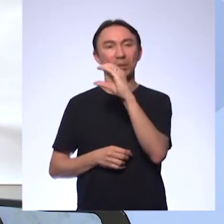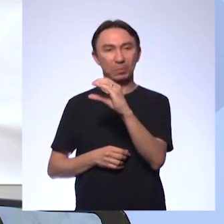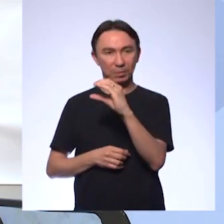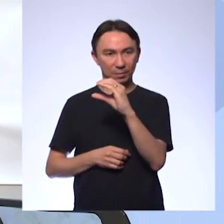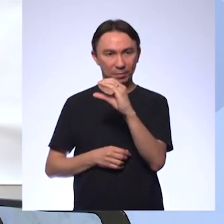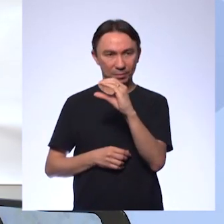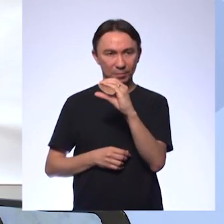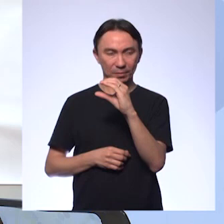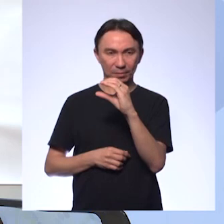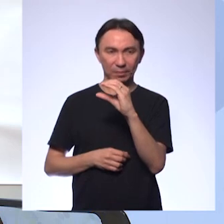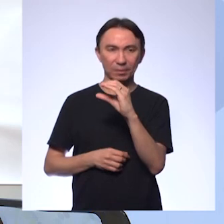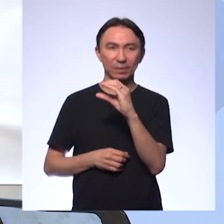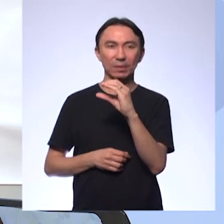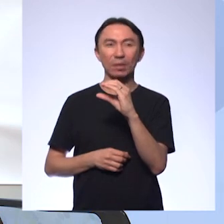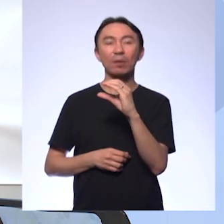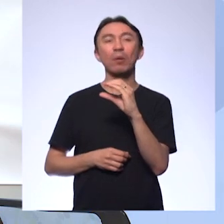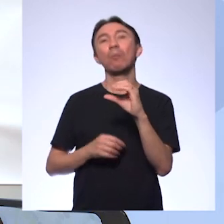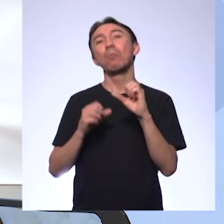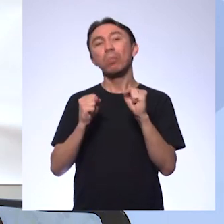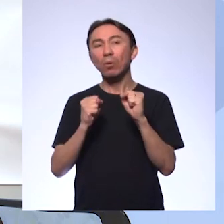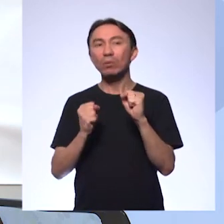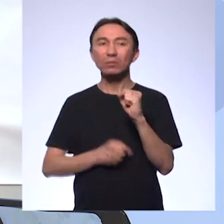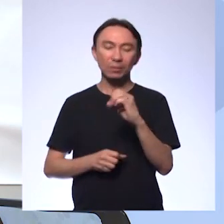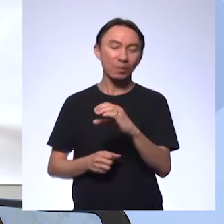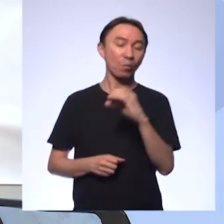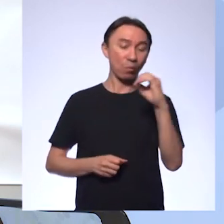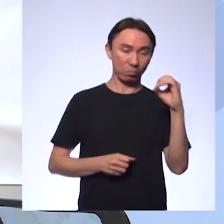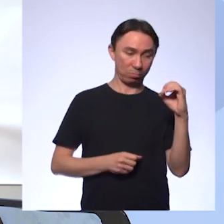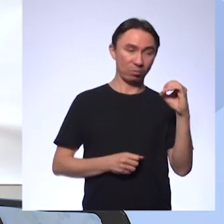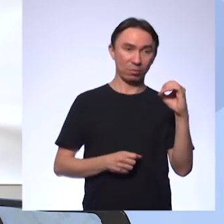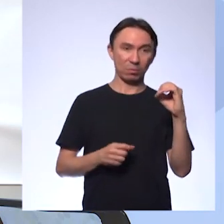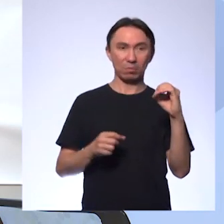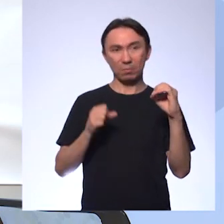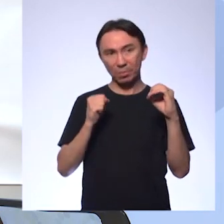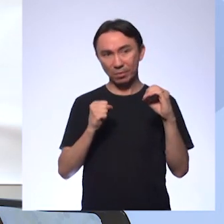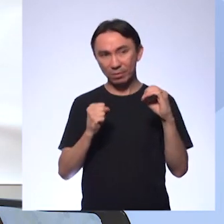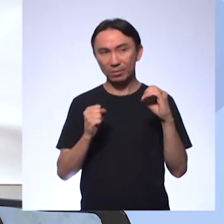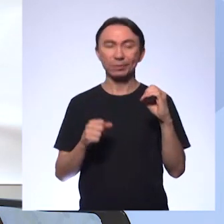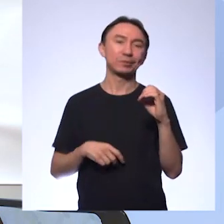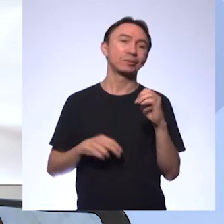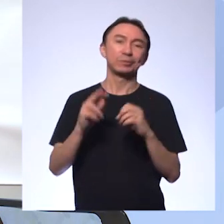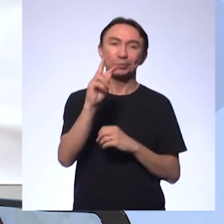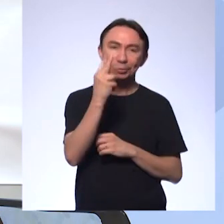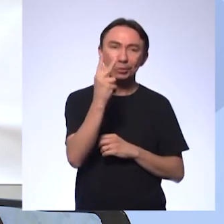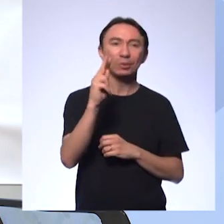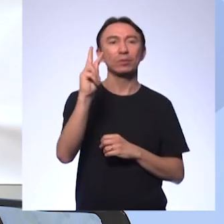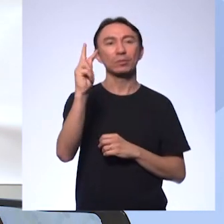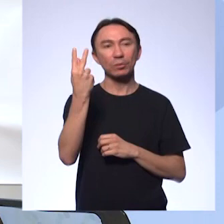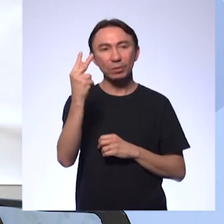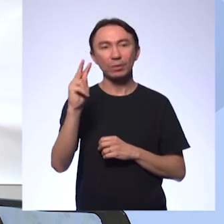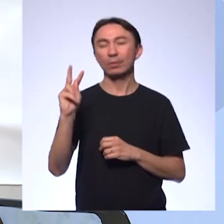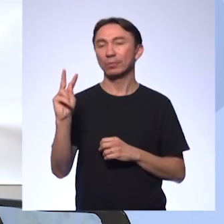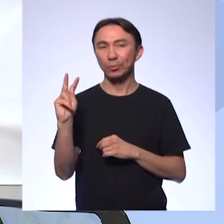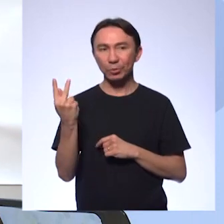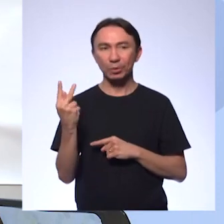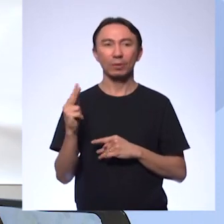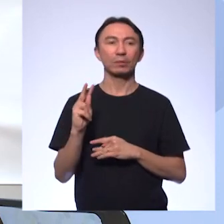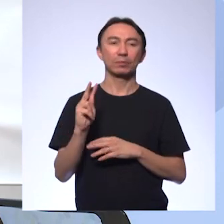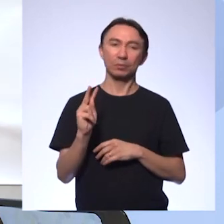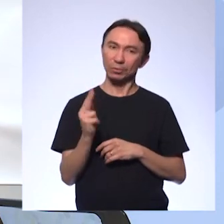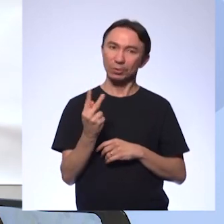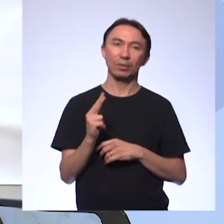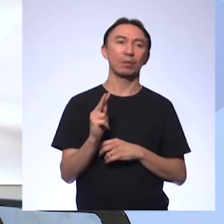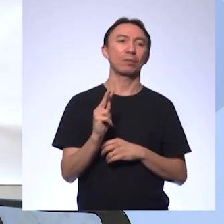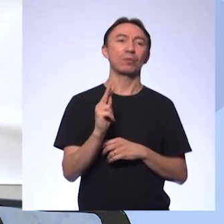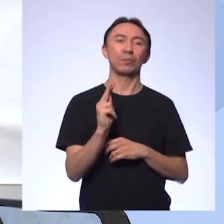aqui falta um. Aqui eu pôr oxigênio. Um hidrogênio, um hidrogênio, um hidrogênio,